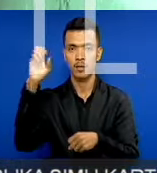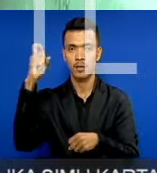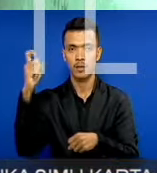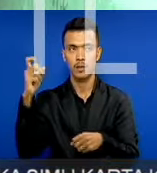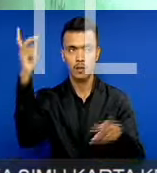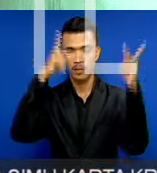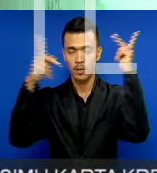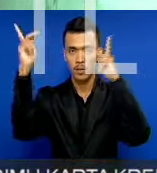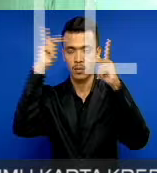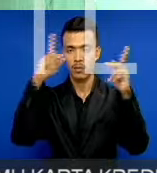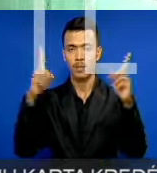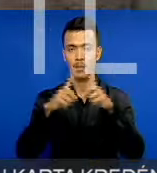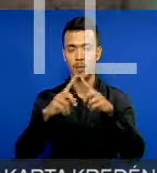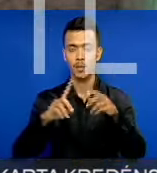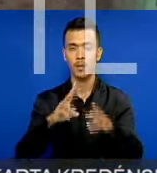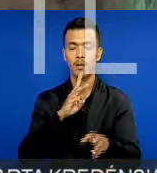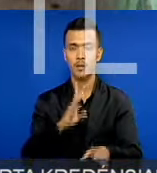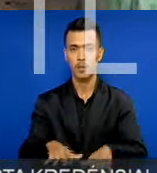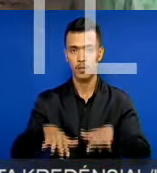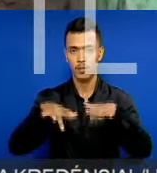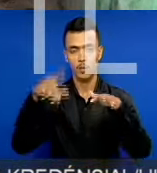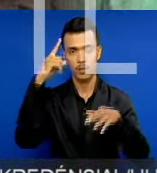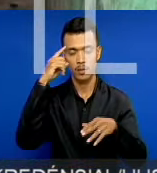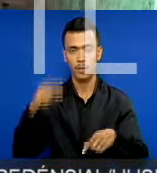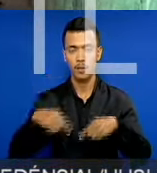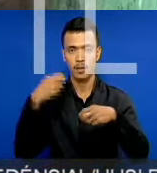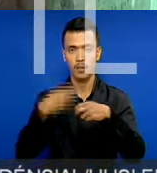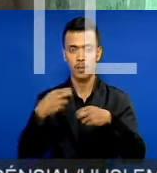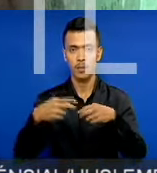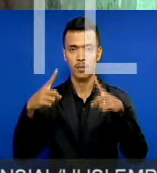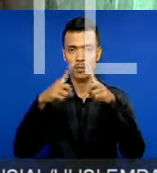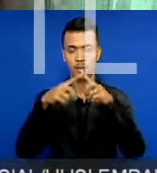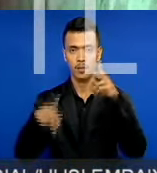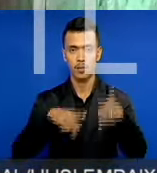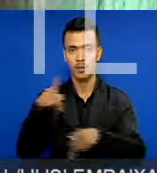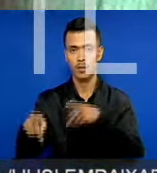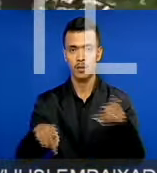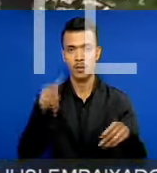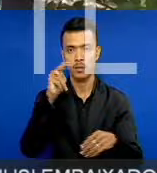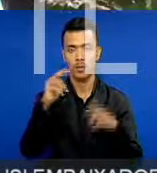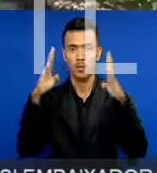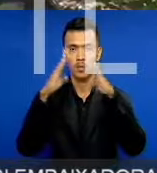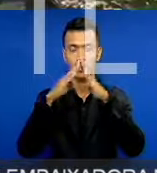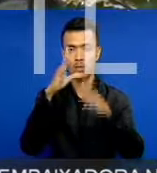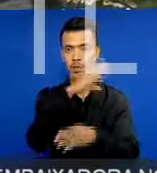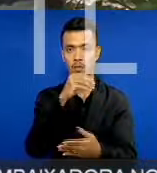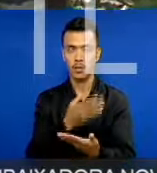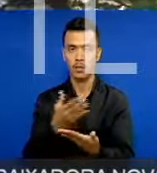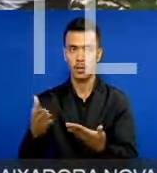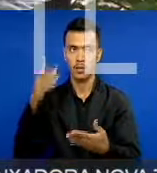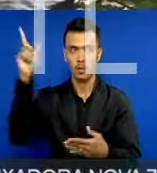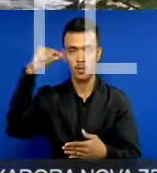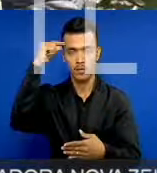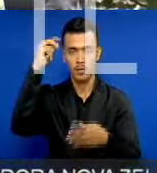preocupa ba inundação que acontece, tamba foi impacto ba comunidade Nihela Fatin. Nossa san no urgentemente governo